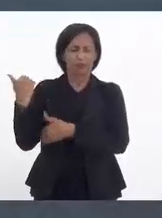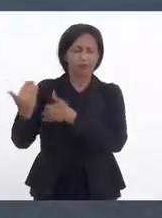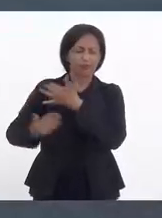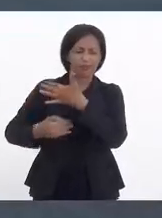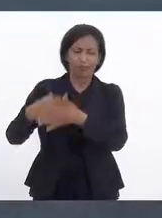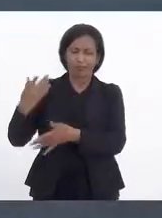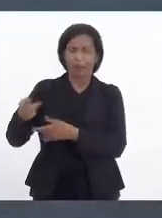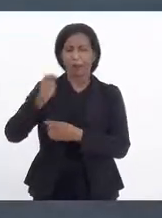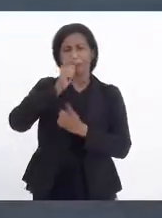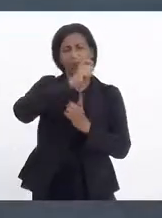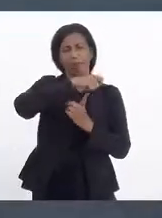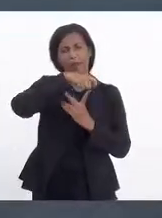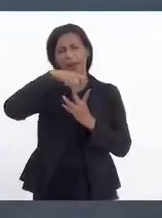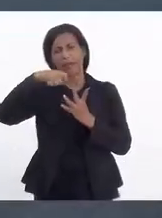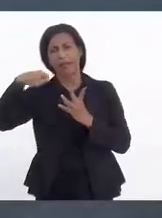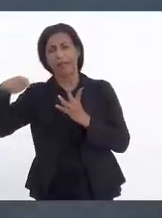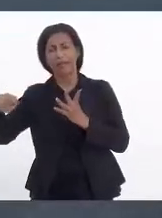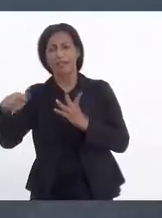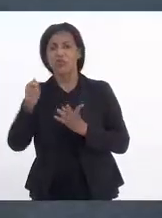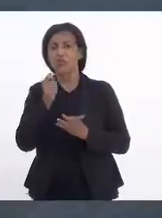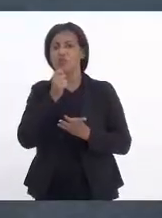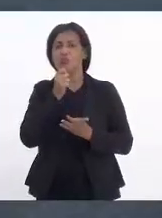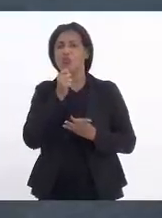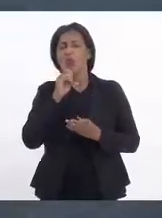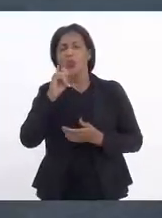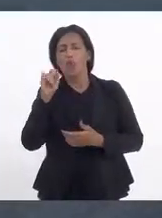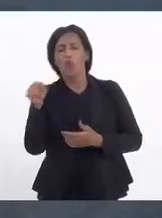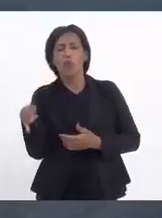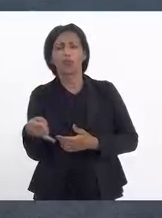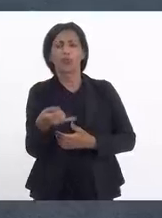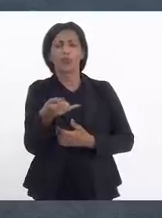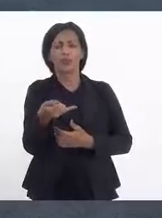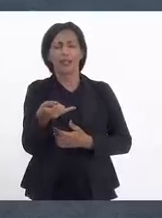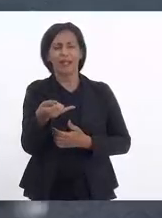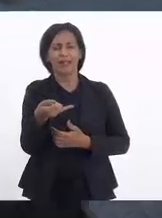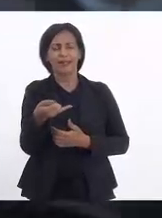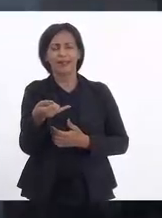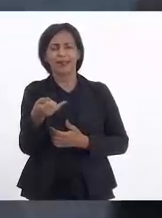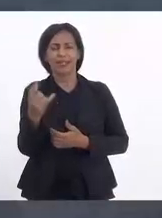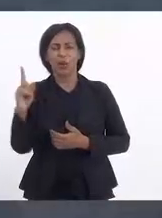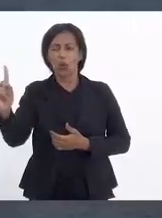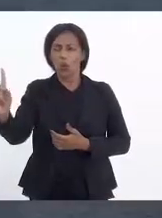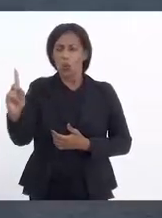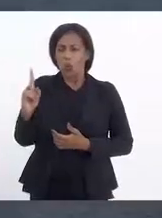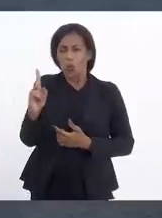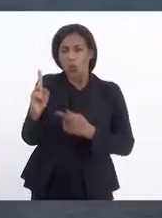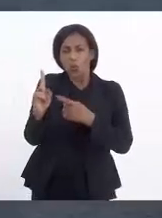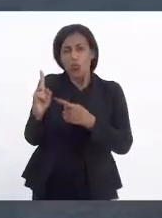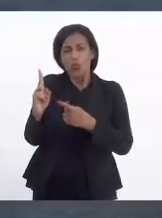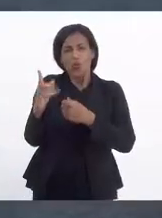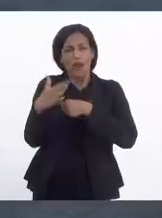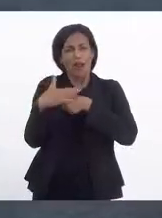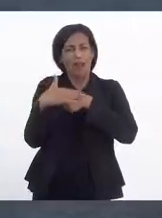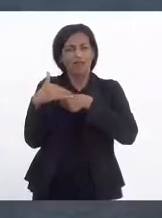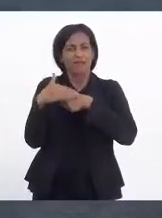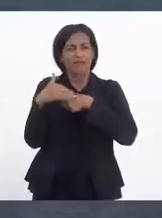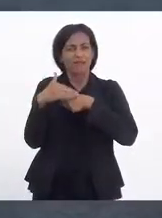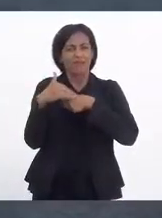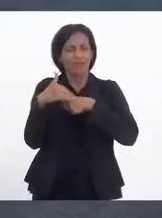meses até sem ter oportunidade de receber um acalento